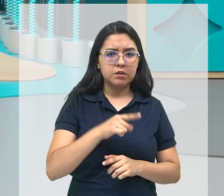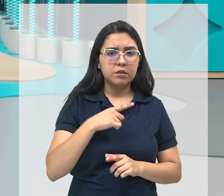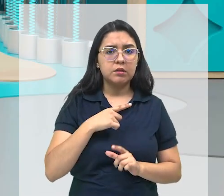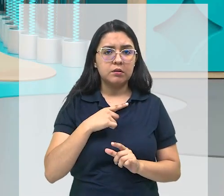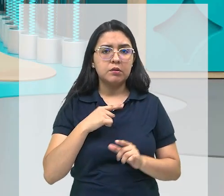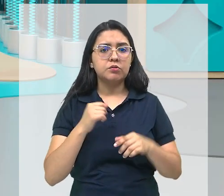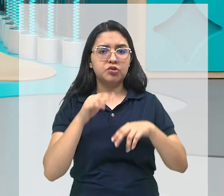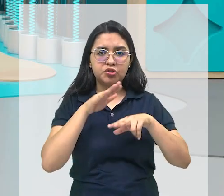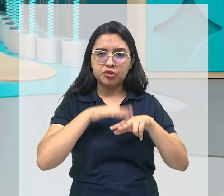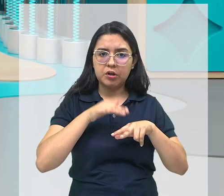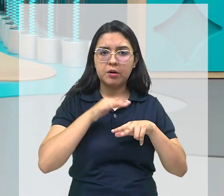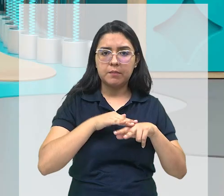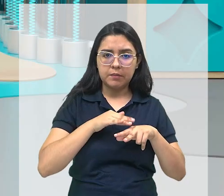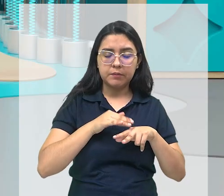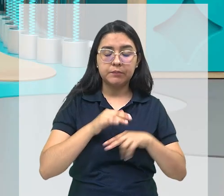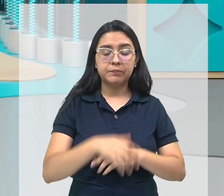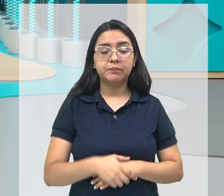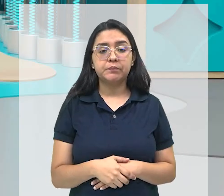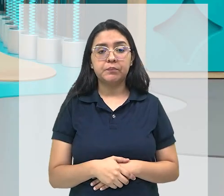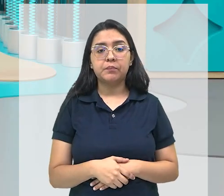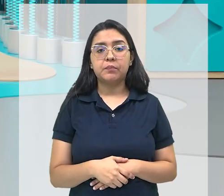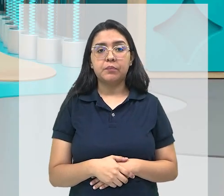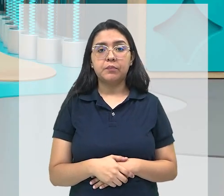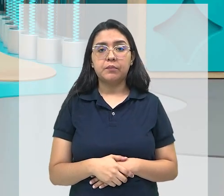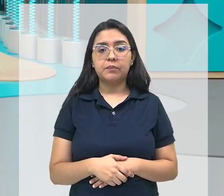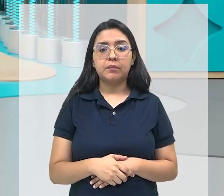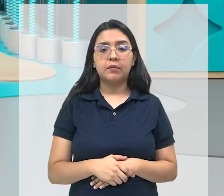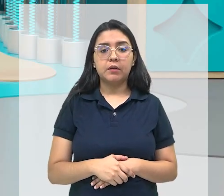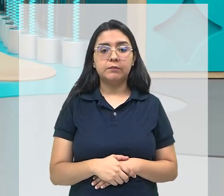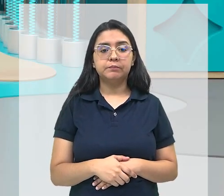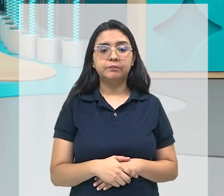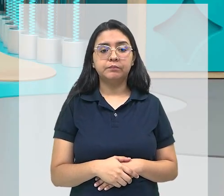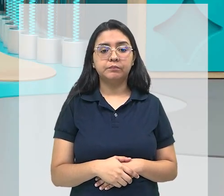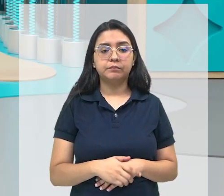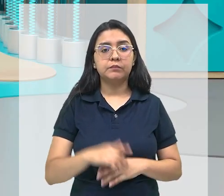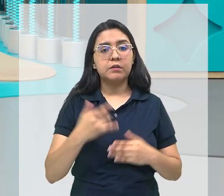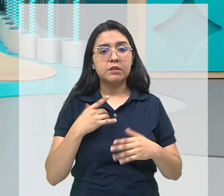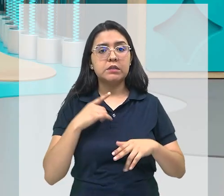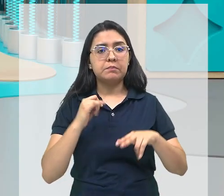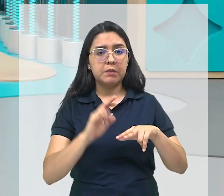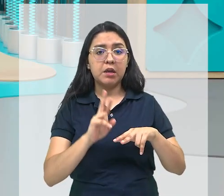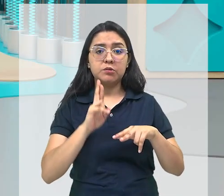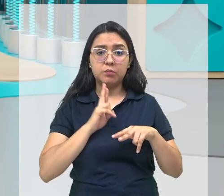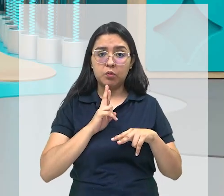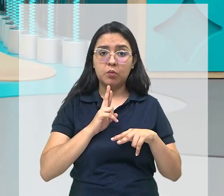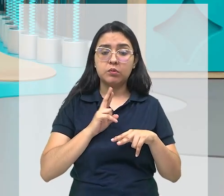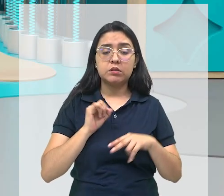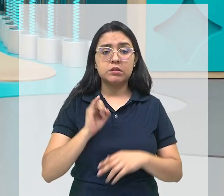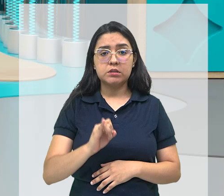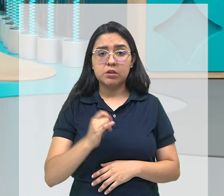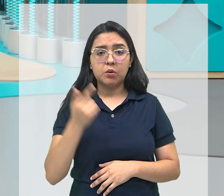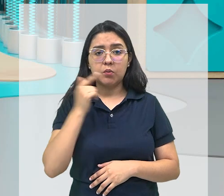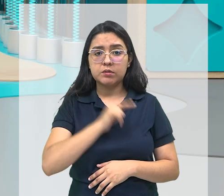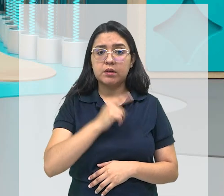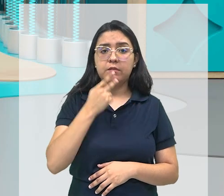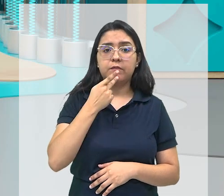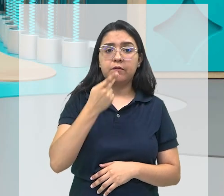ouvindo? Você consegue me escutar? Responda se você está me escutando. Se você não consegue